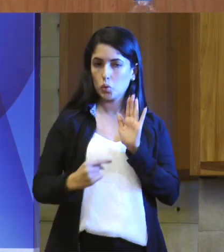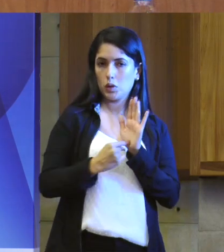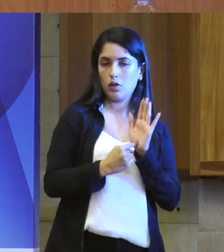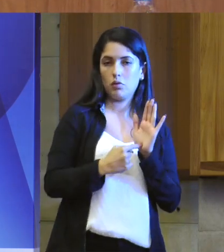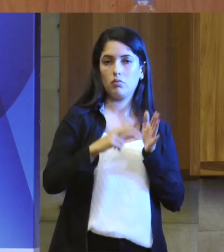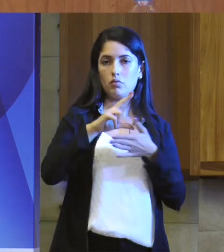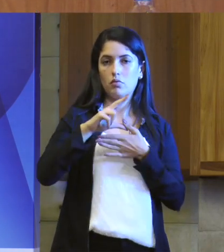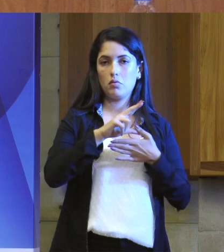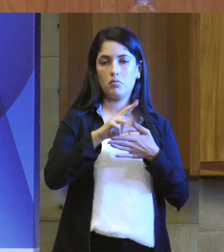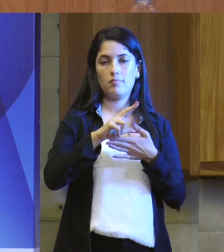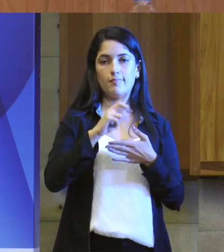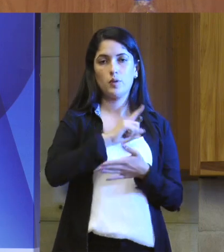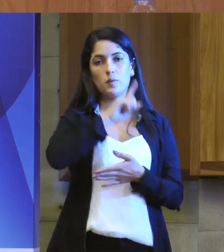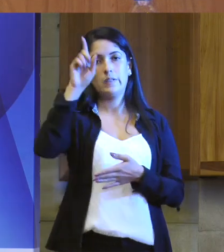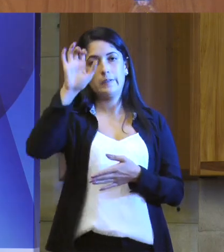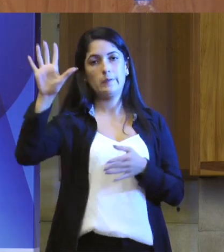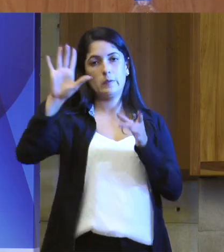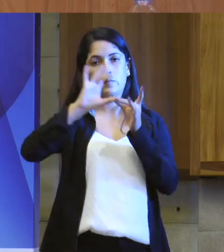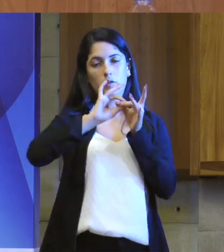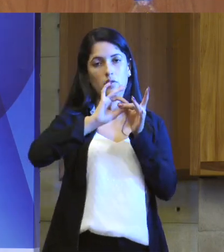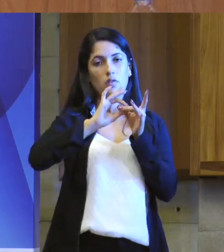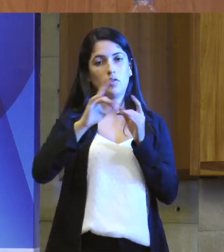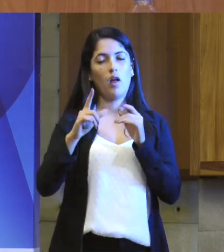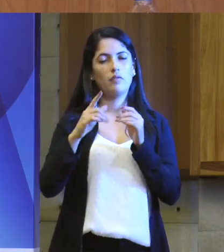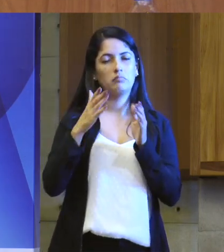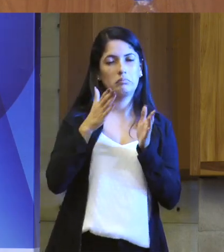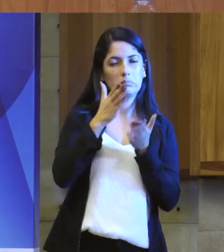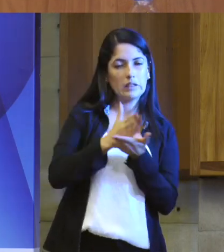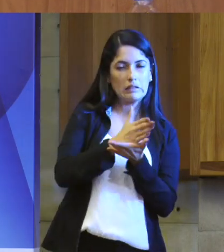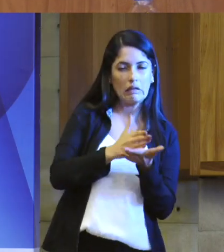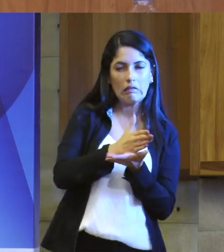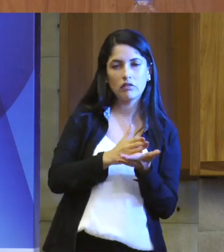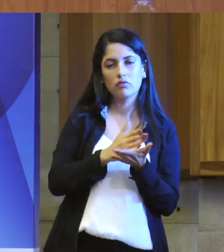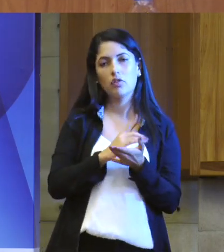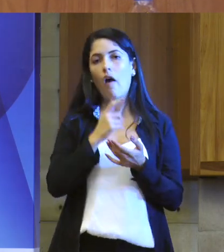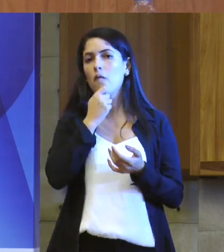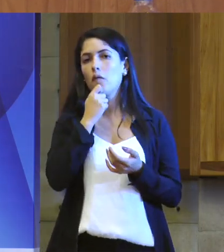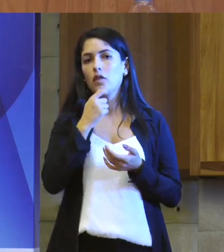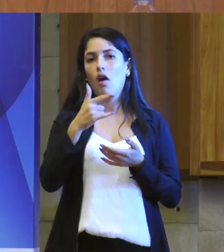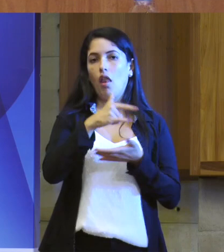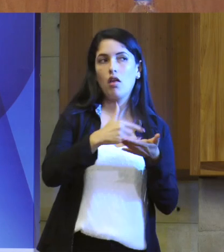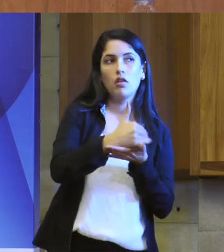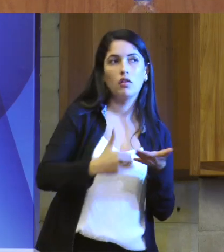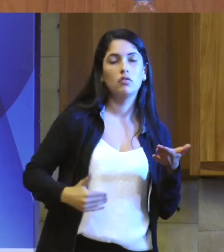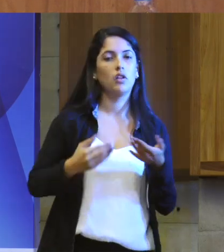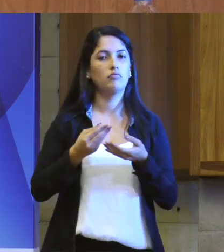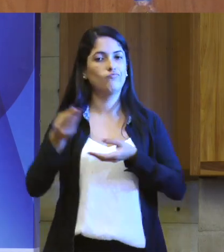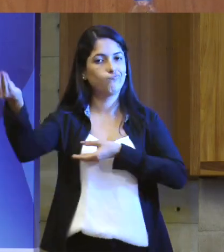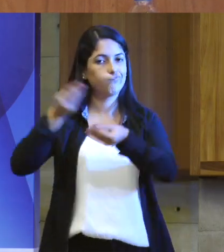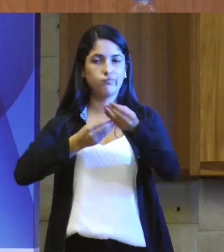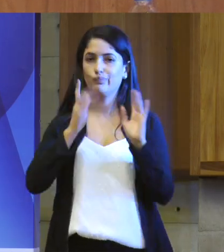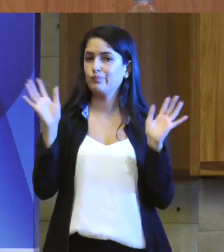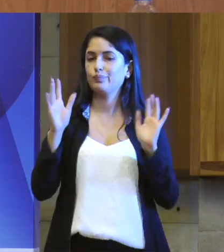acordo mercosul-união europeia estamos no meio da revisão legal ainda não trocamos listas tarifárias de serviços de compra e venda